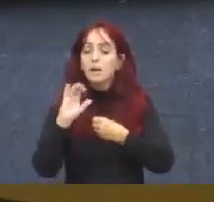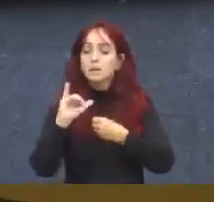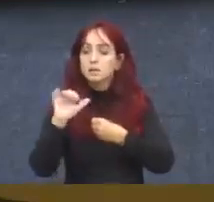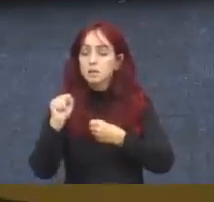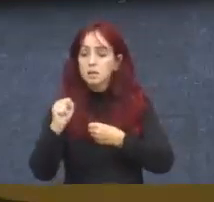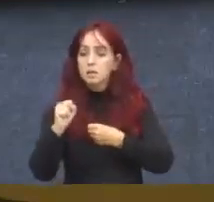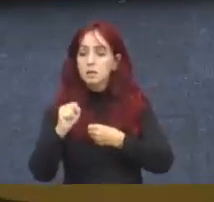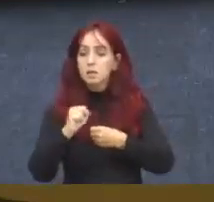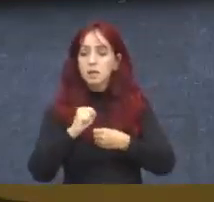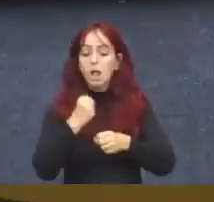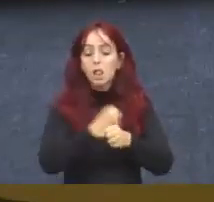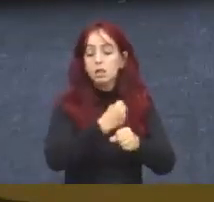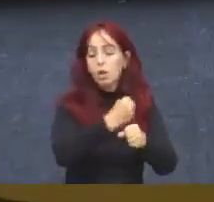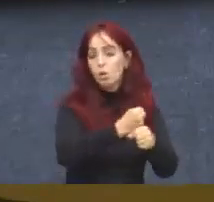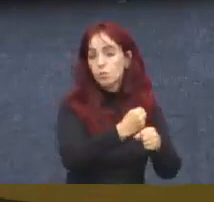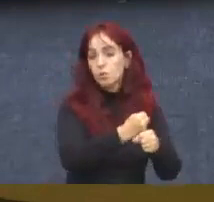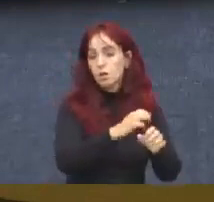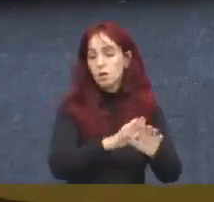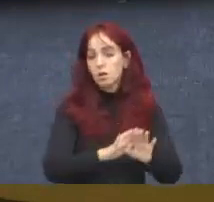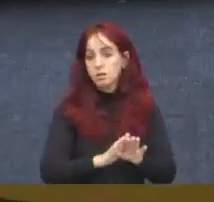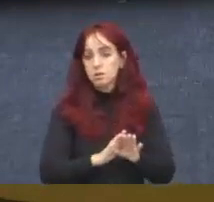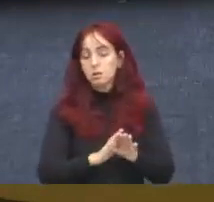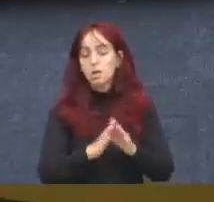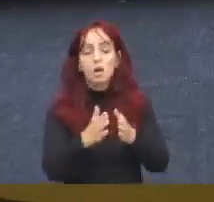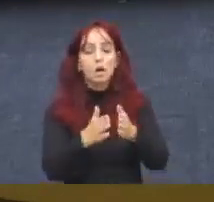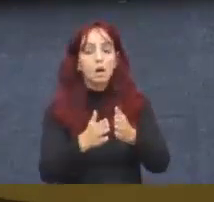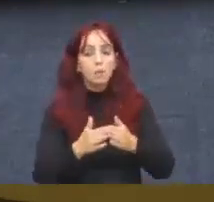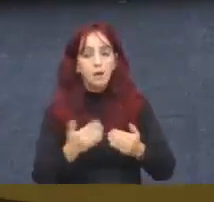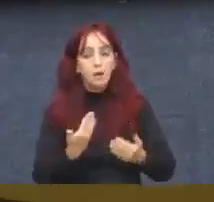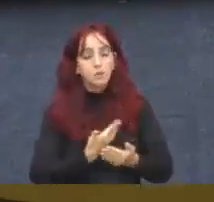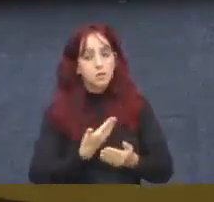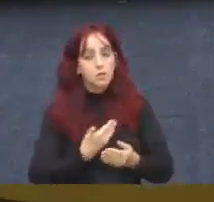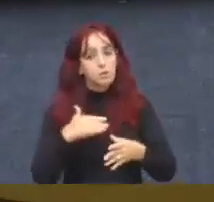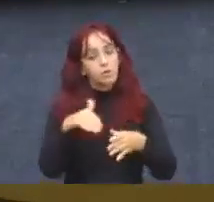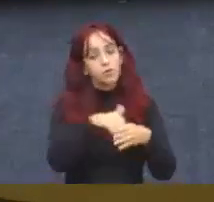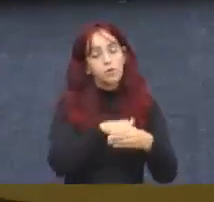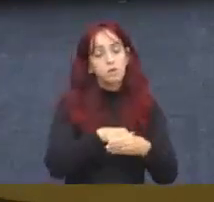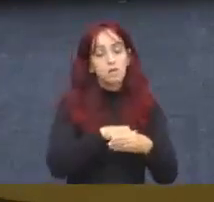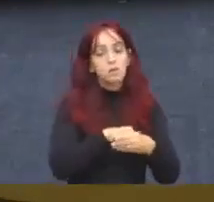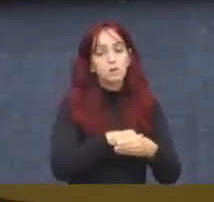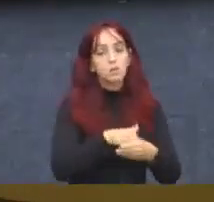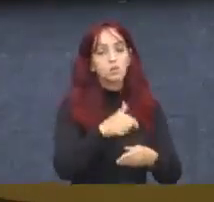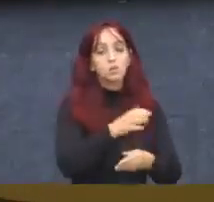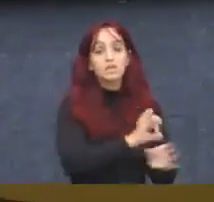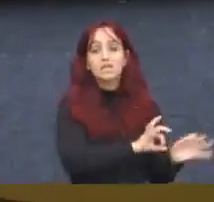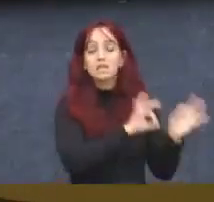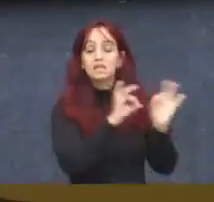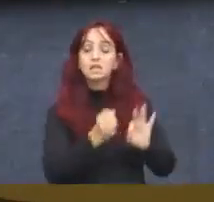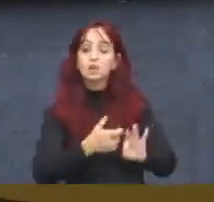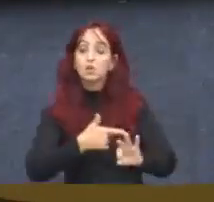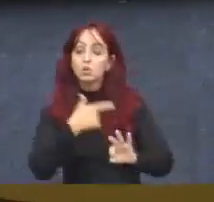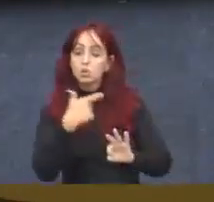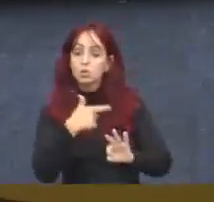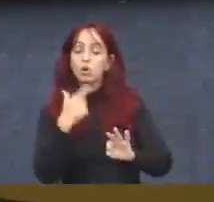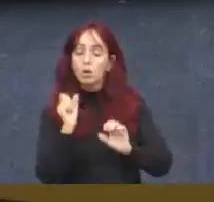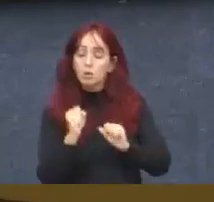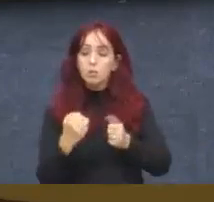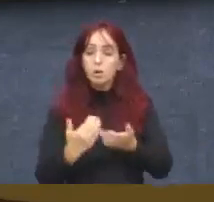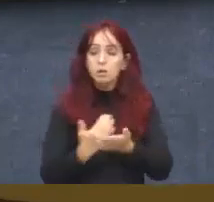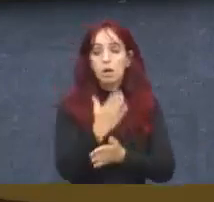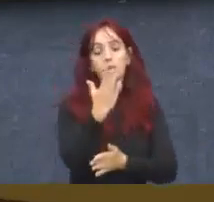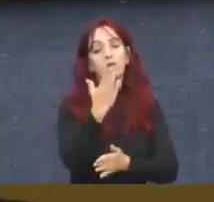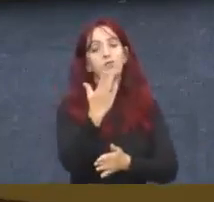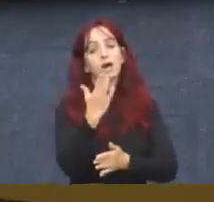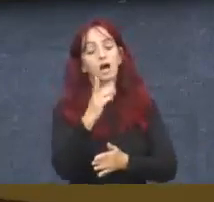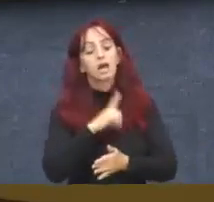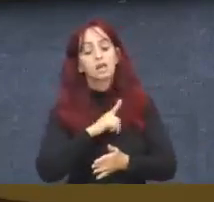aqui aos colegas a votação em segundo turno para que a gente possa aprovar essa alteração na nossa legislação e deixá-la mais